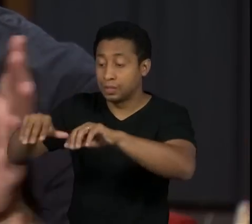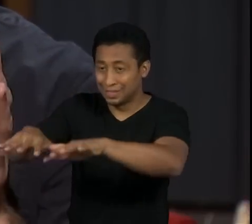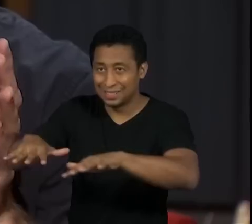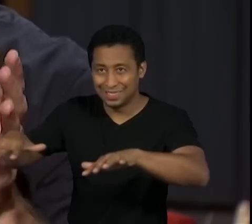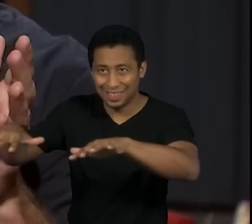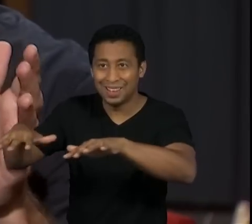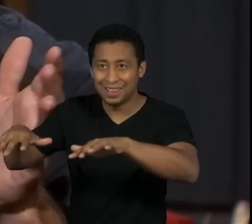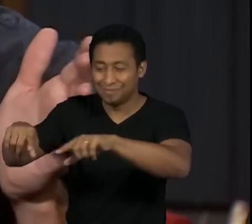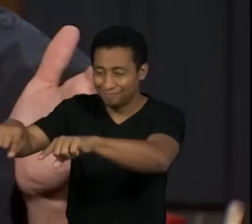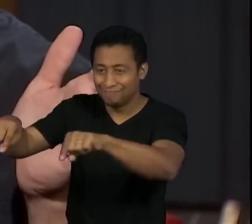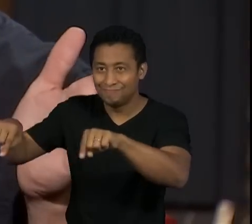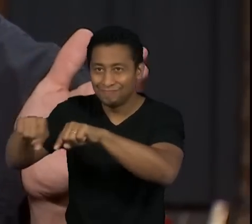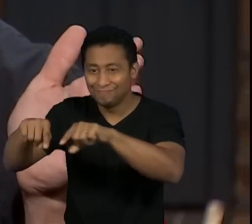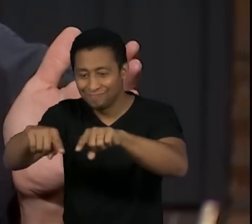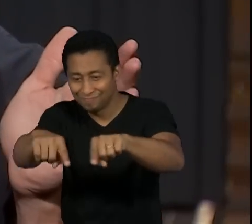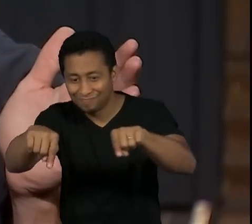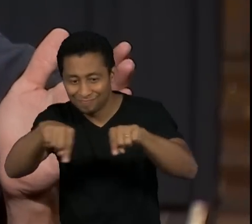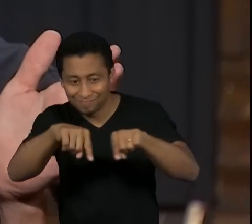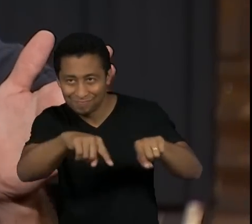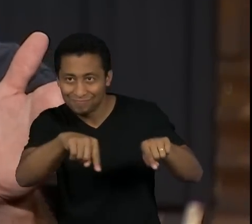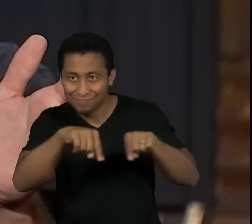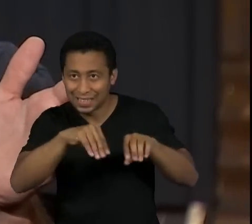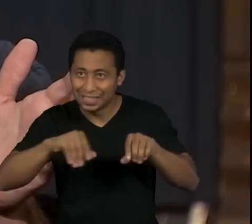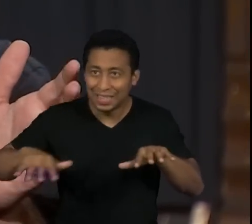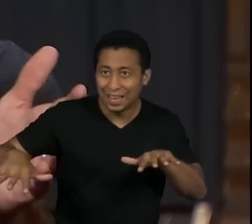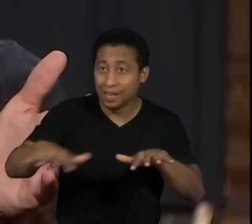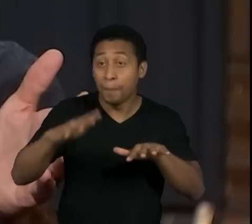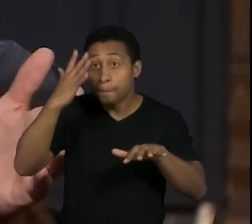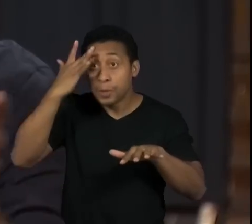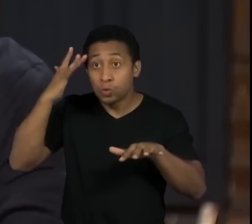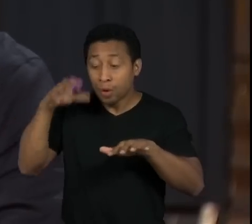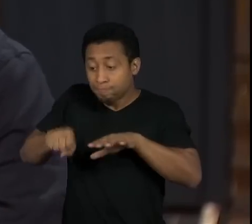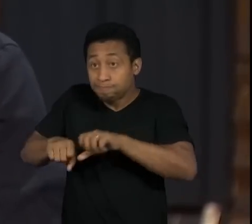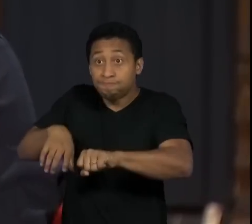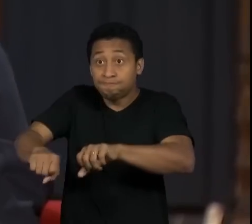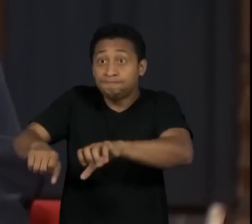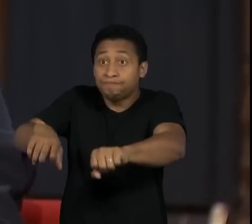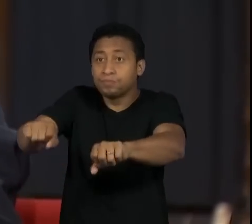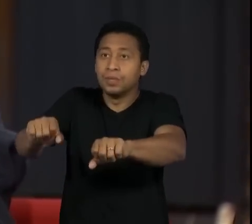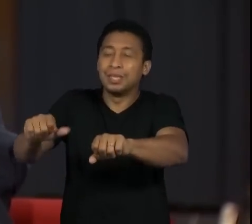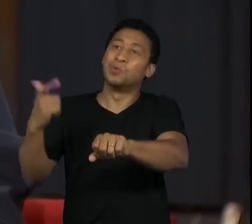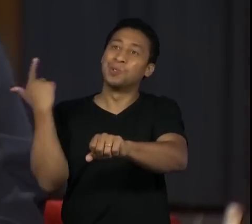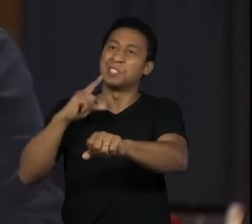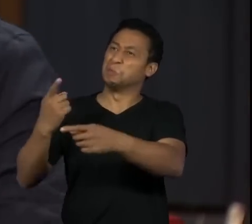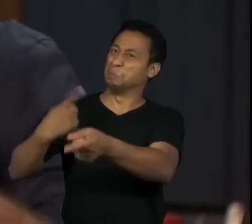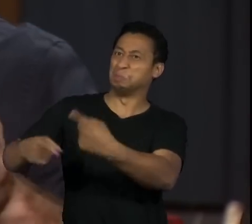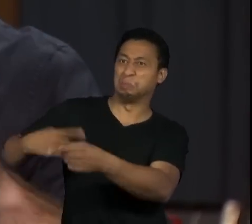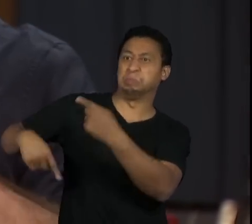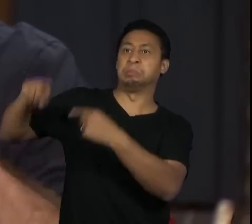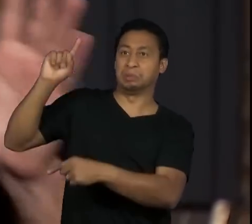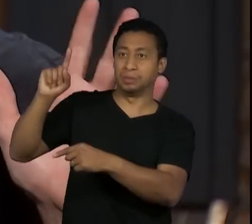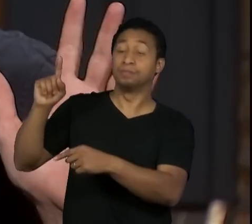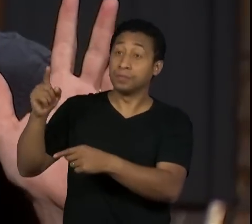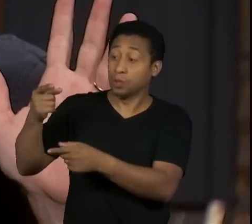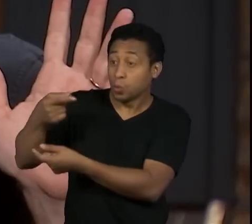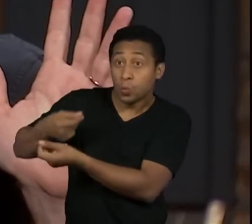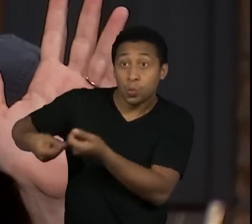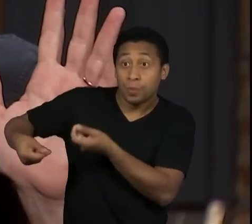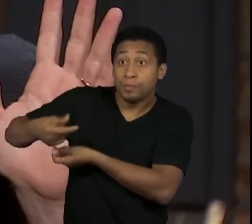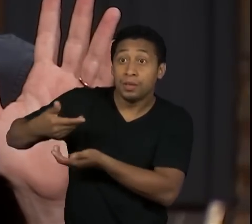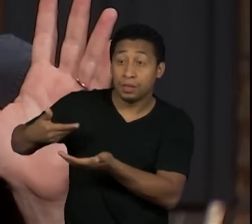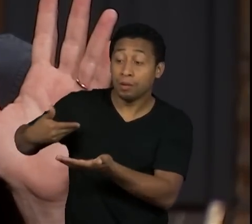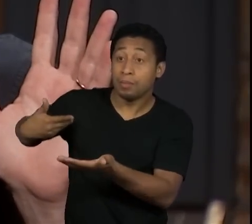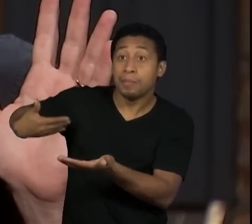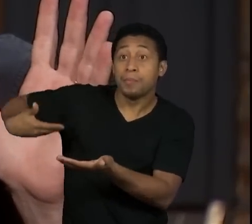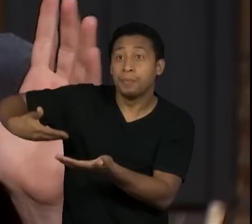Brasil. E como você teve uma financiarização da economia ao longo das últimas décadas, hoje em dia a gente está falando da